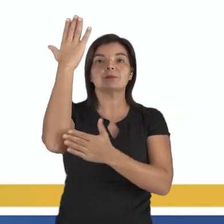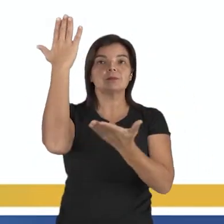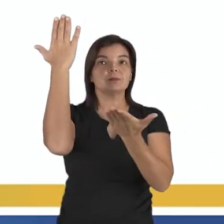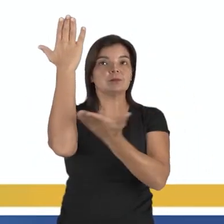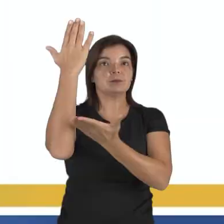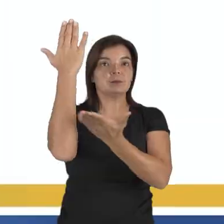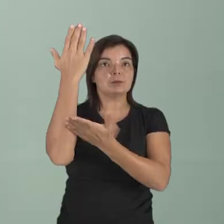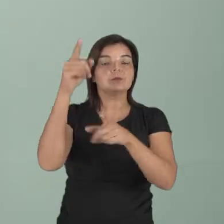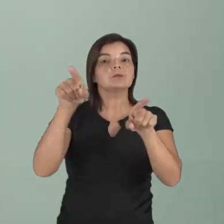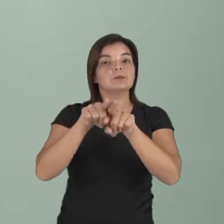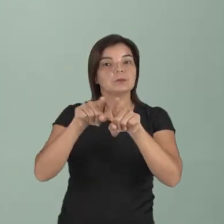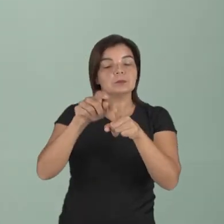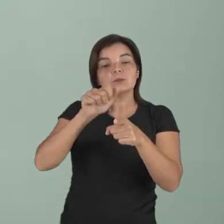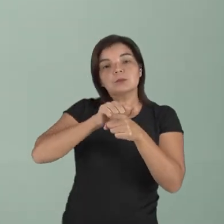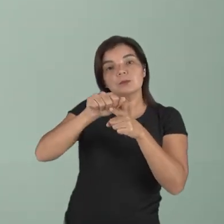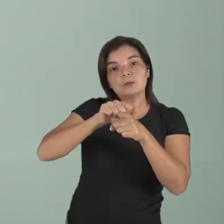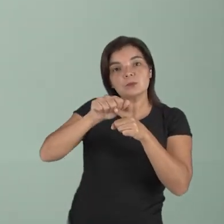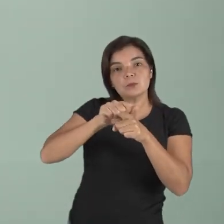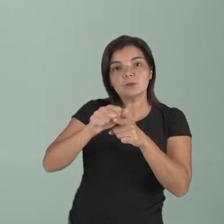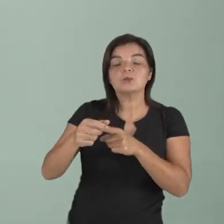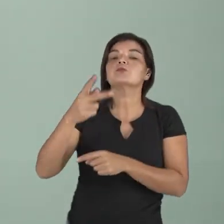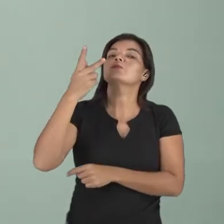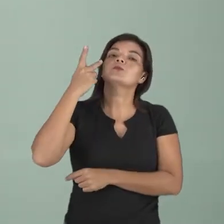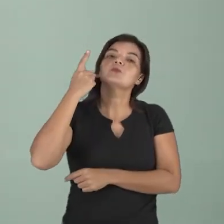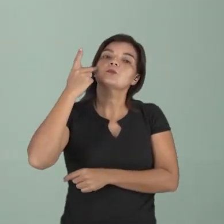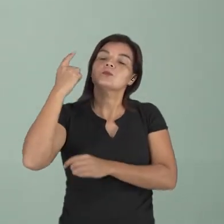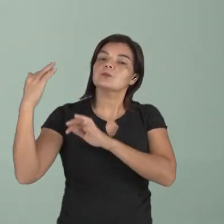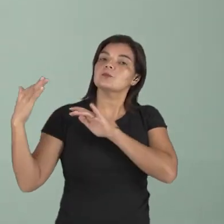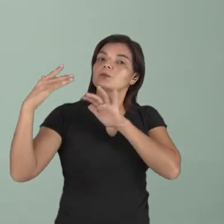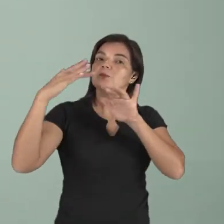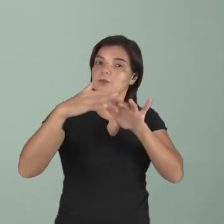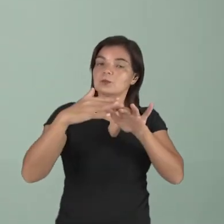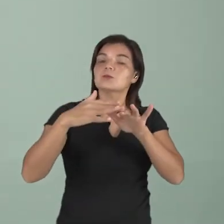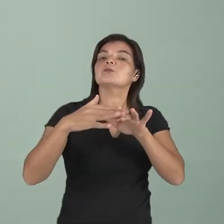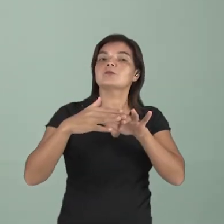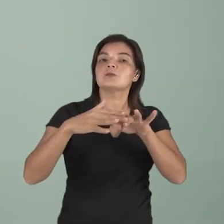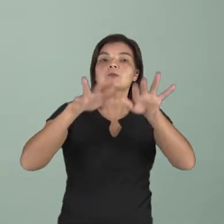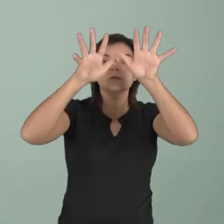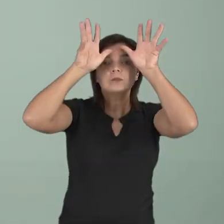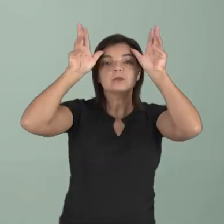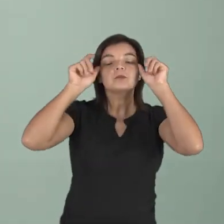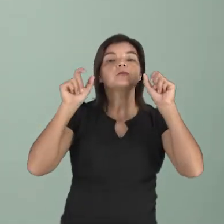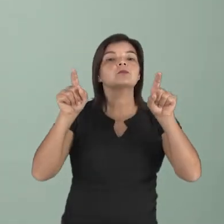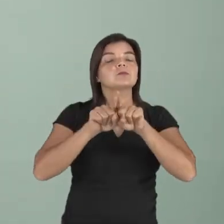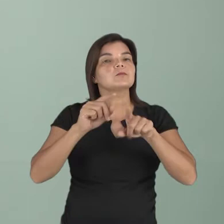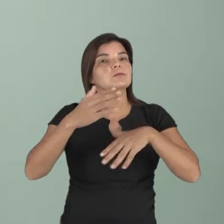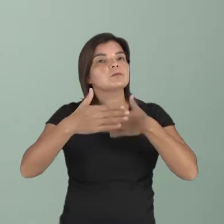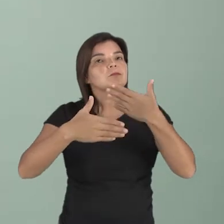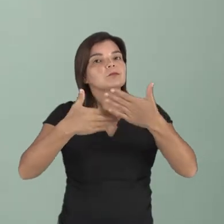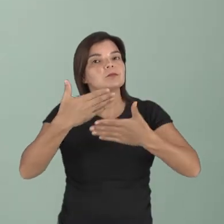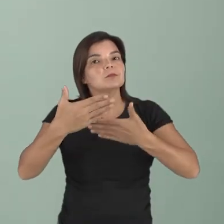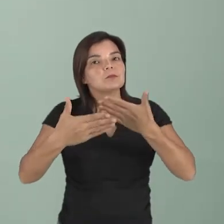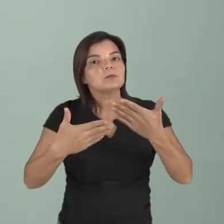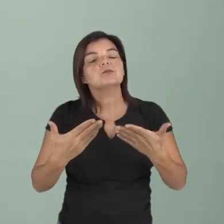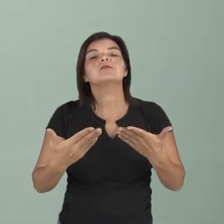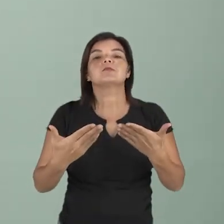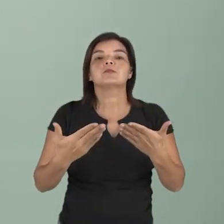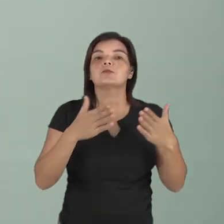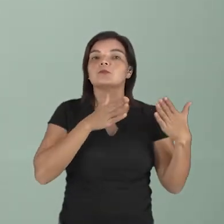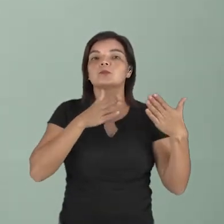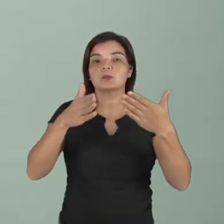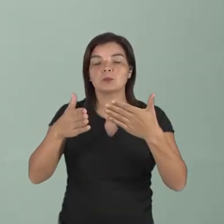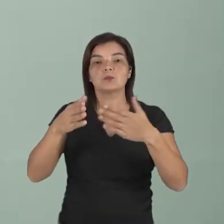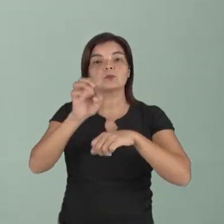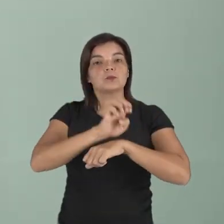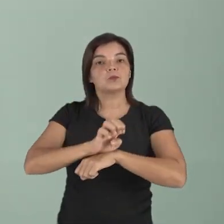da borracha, quando a gente discutiu lá no início, que esses nordestinos vieram para cá, essa população veio para cá, e é a partir dessa vinda que o